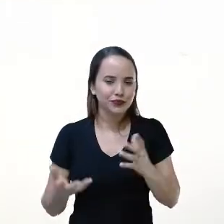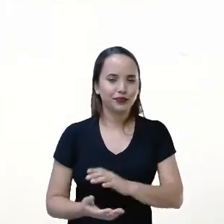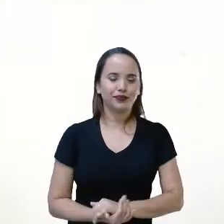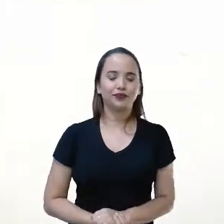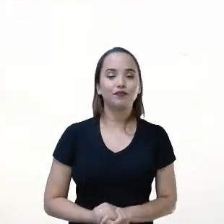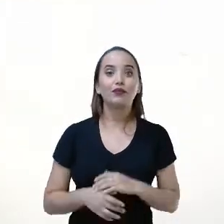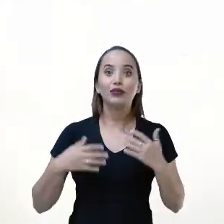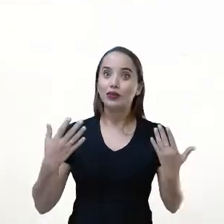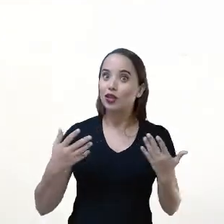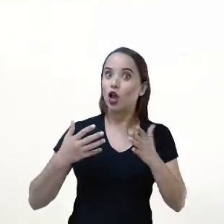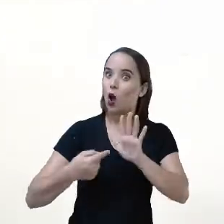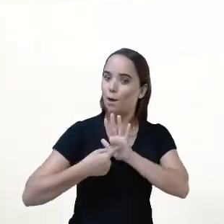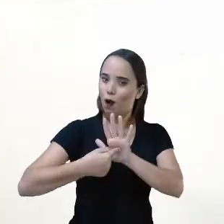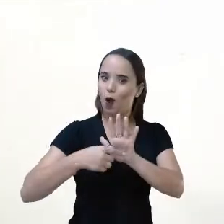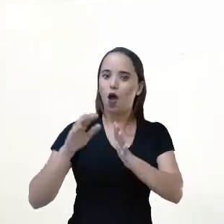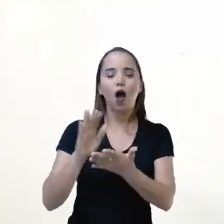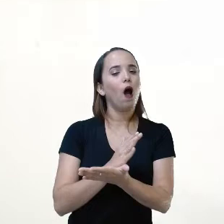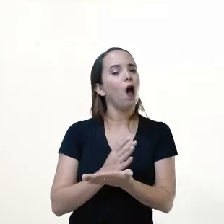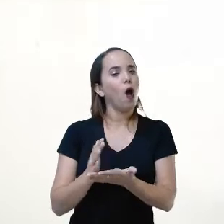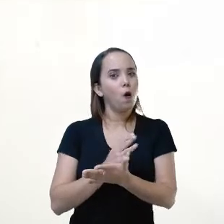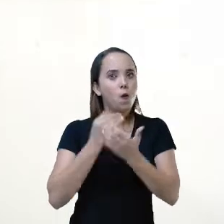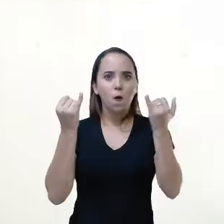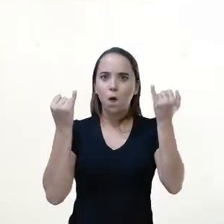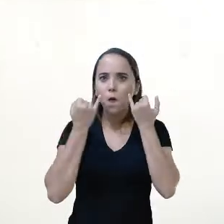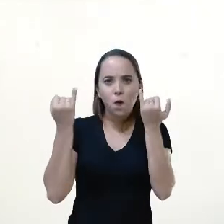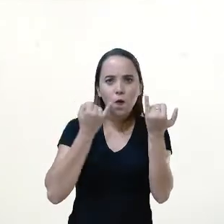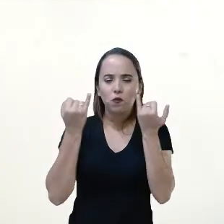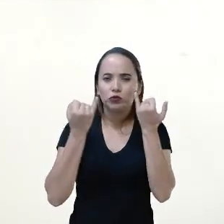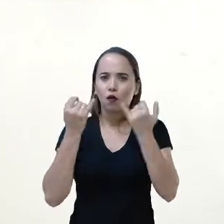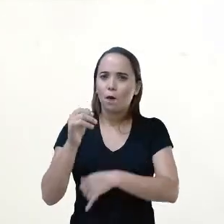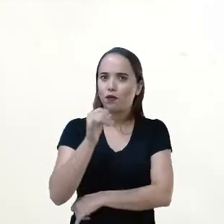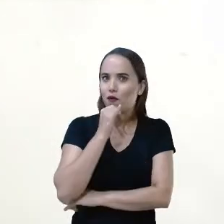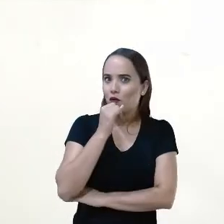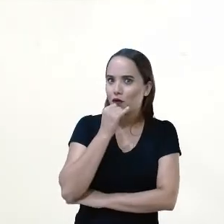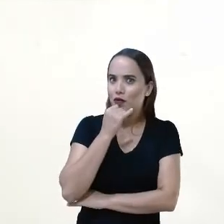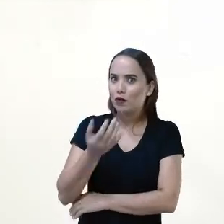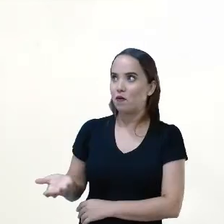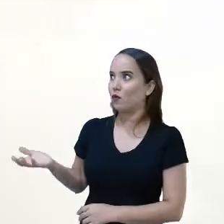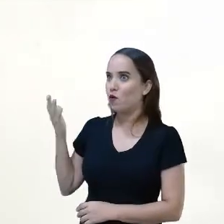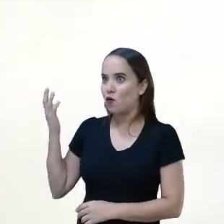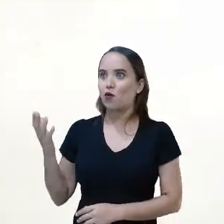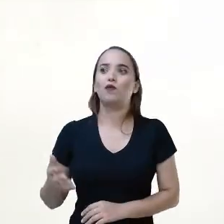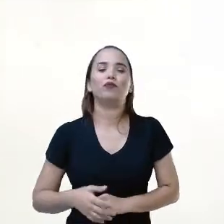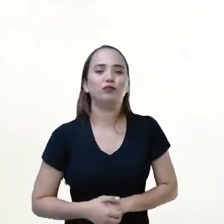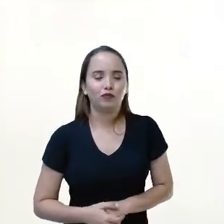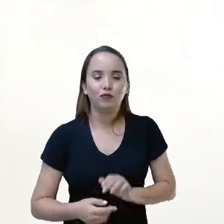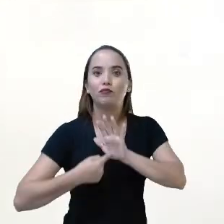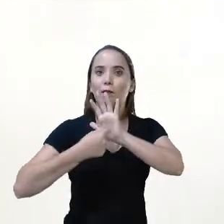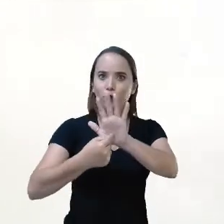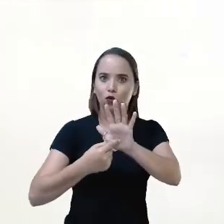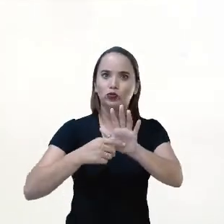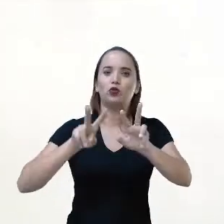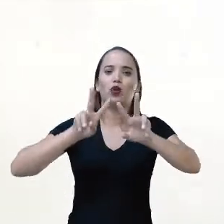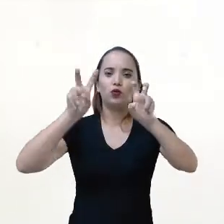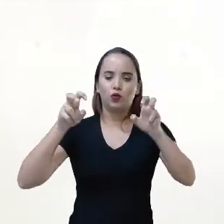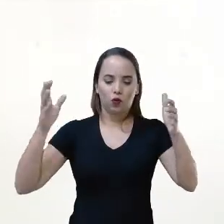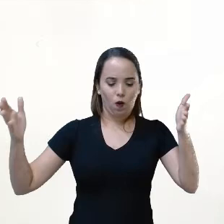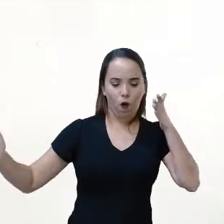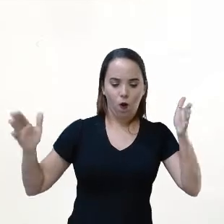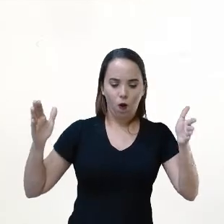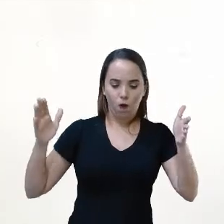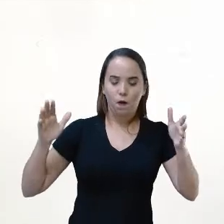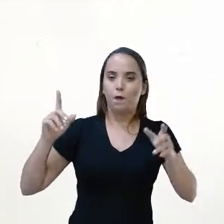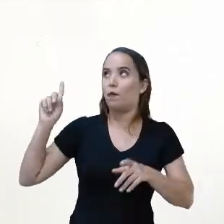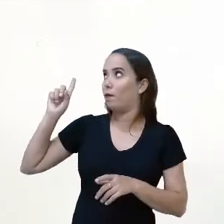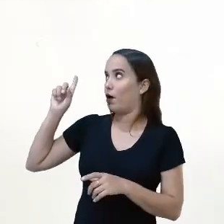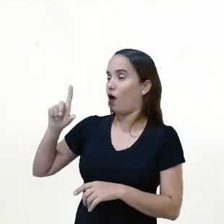Então, eu trouxe alguns exemplos aqui, por exemplo, de gráficos que falam sobre esse período que a gente está vivendo. Então, eu tenho um gráfico da evolução do Covid no Brasil e